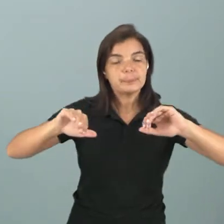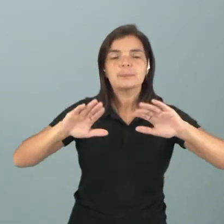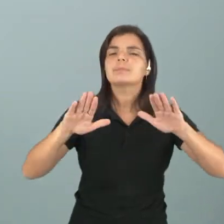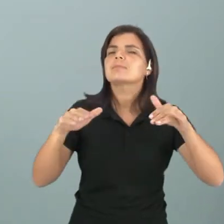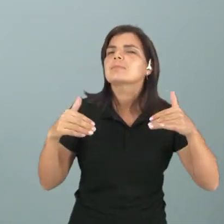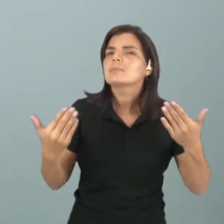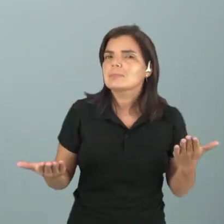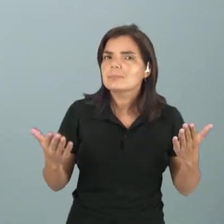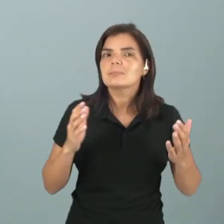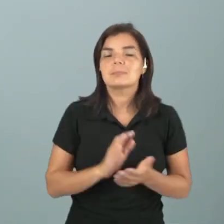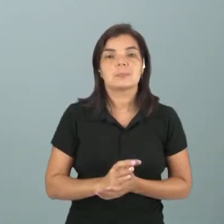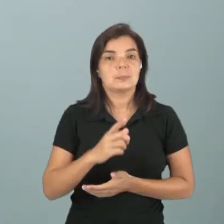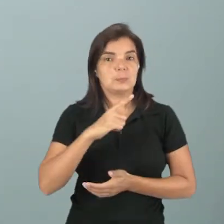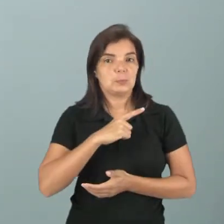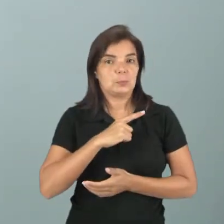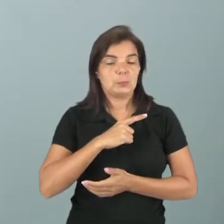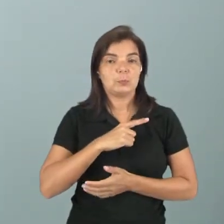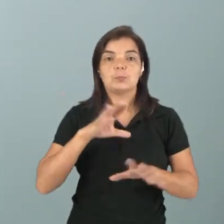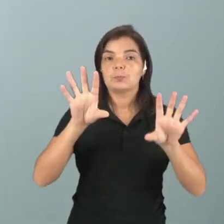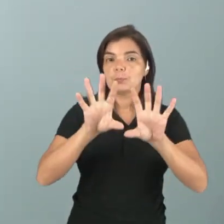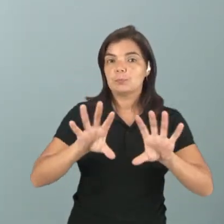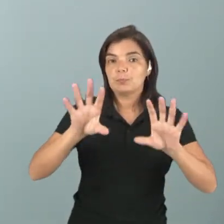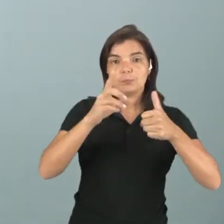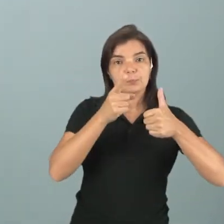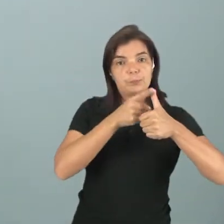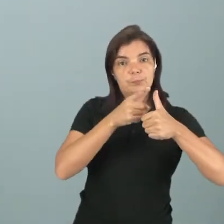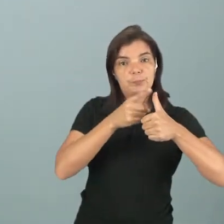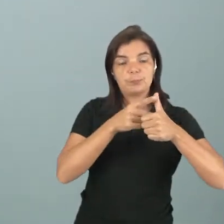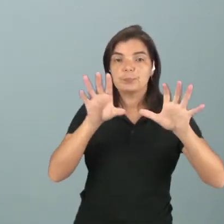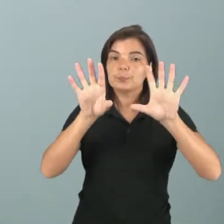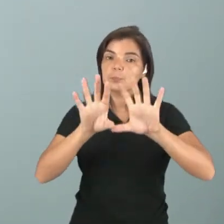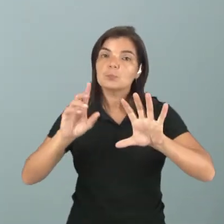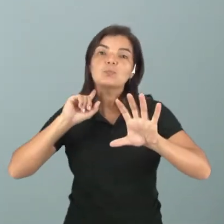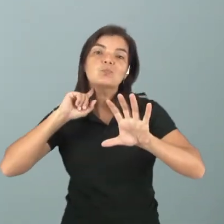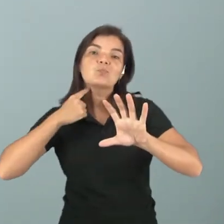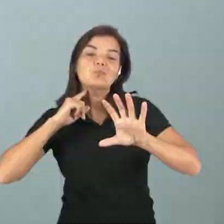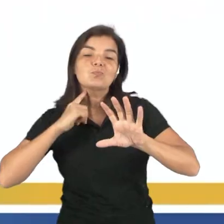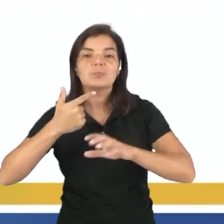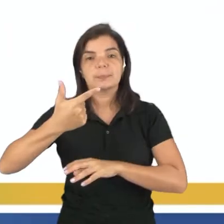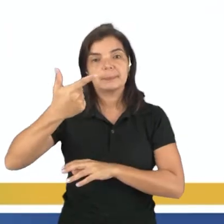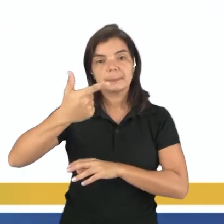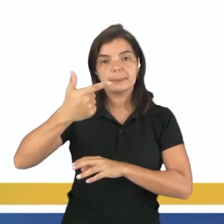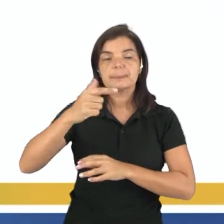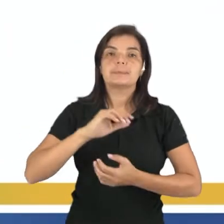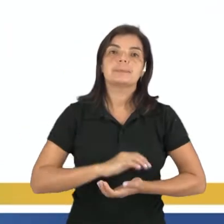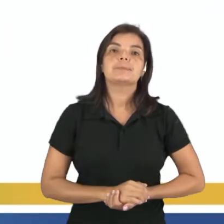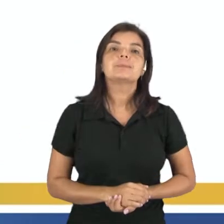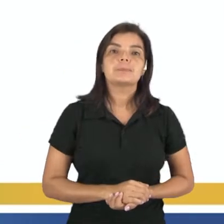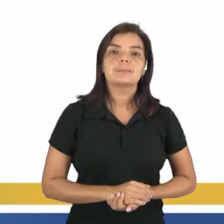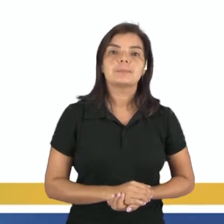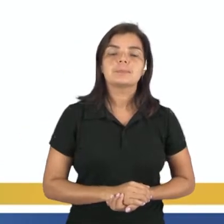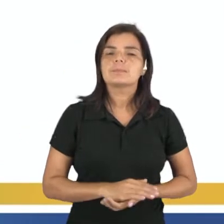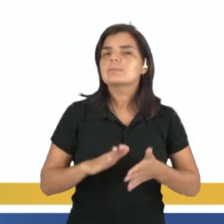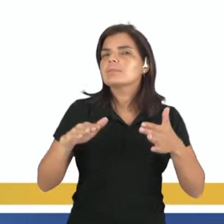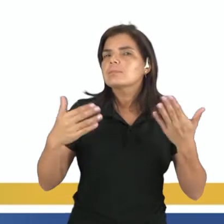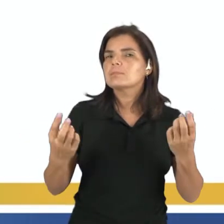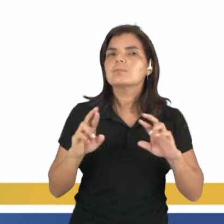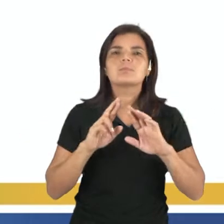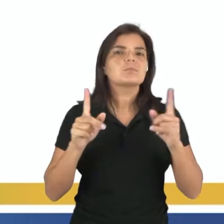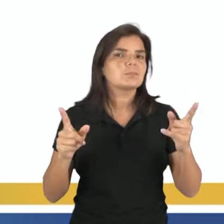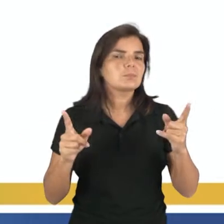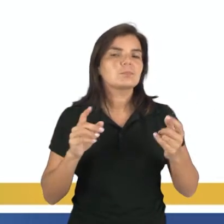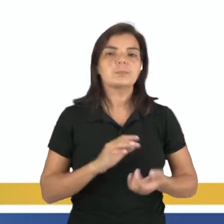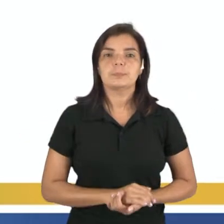divisão vai ser essa? A gente tem os poluentes chamados de primários e temos também os poluentes chamados de secundários. Qual que é a diferença